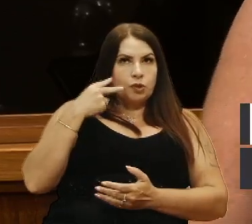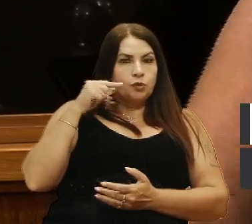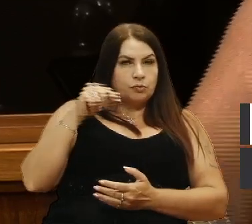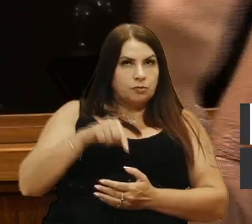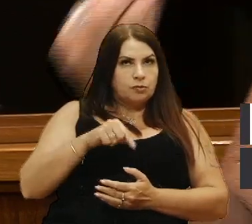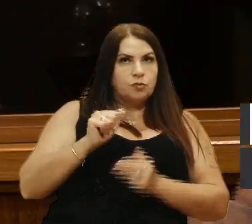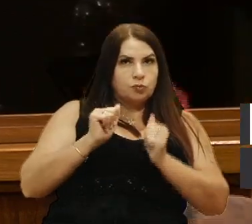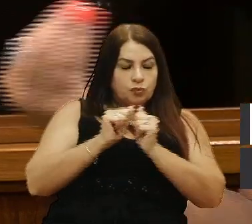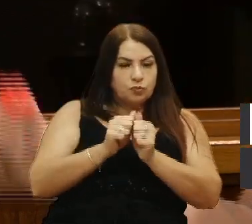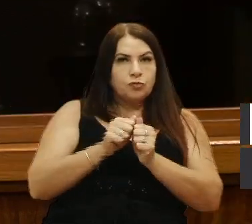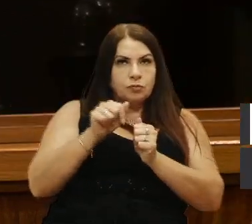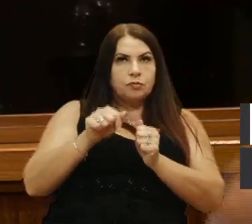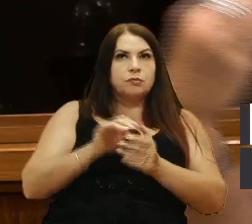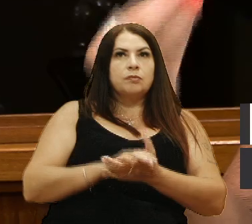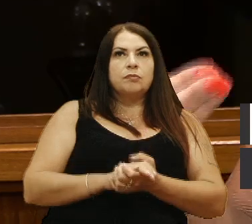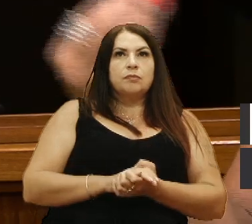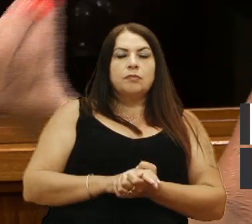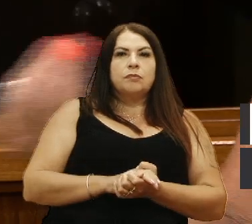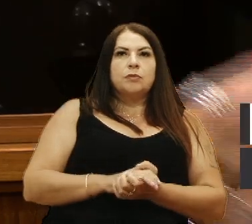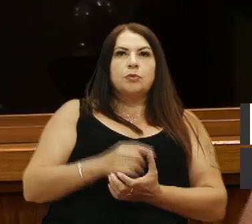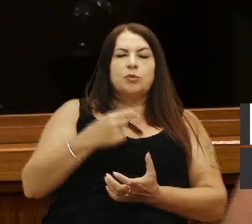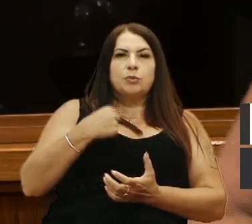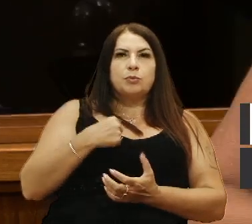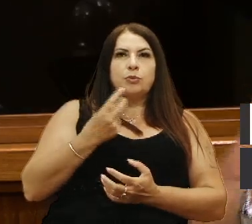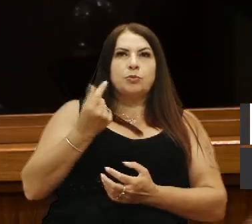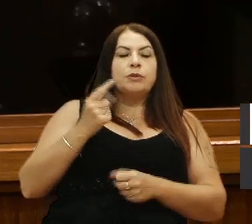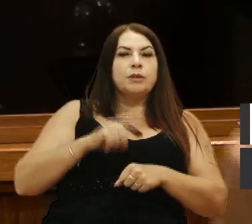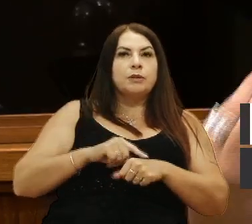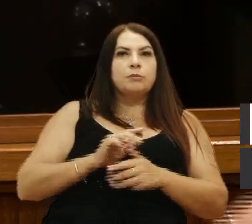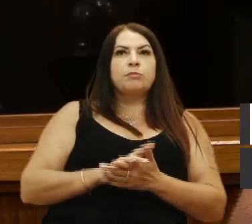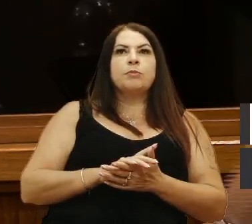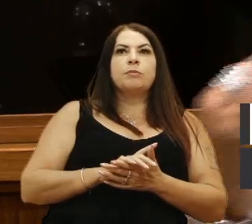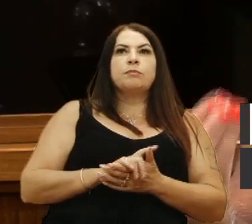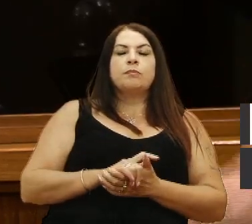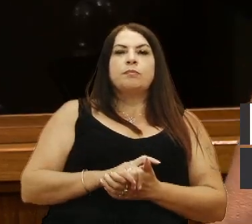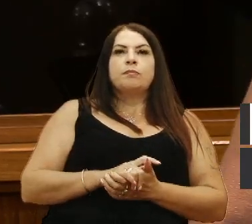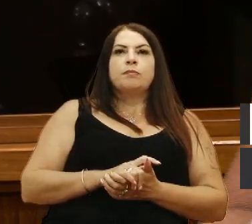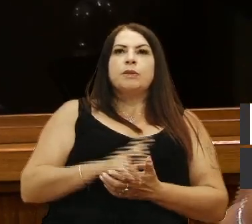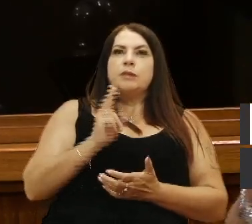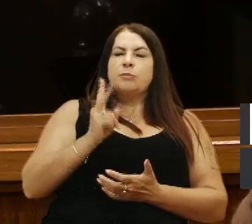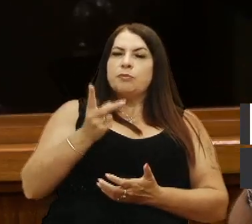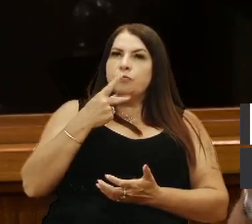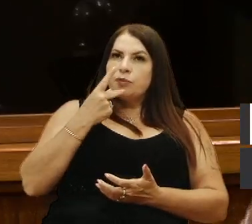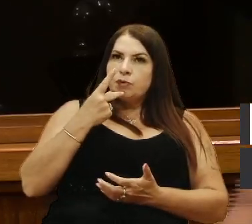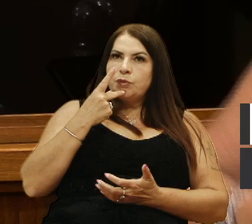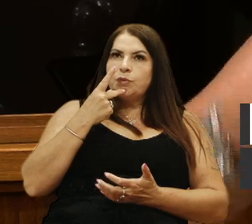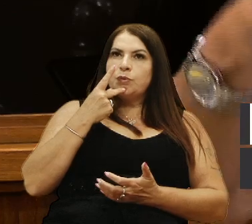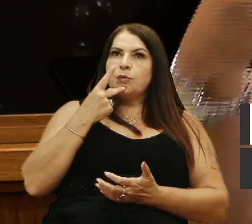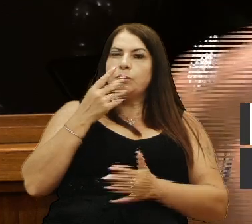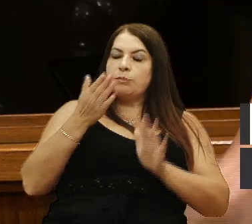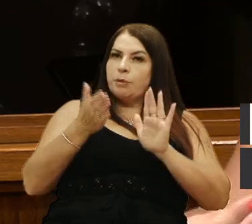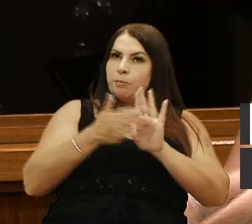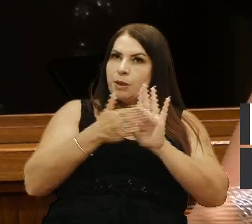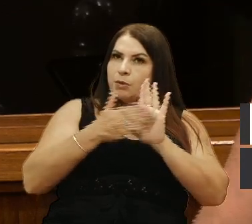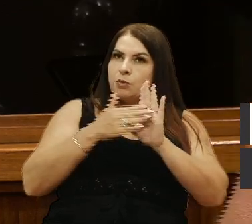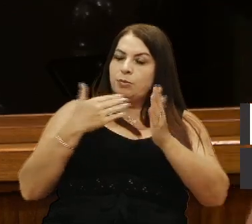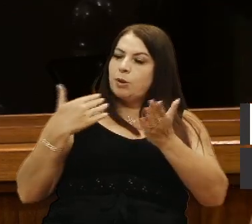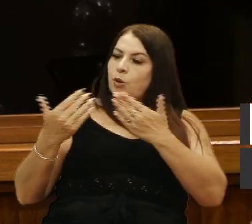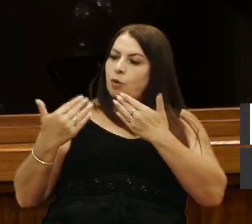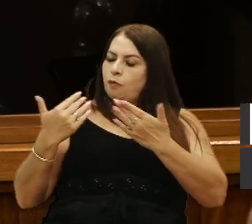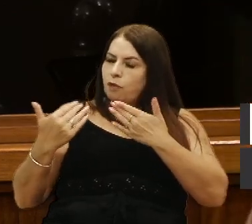com a gente, comigo há algum tempo, sempre disse, sempre se pautou pelo